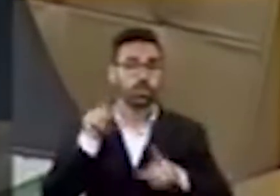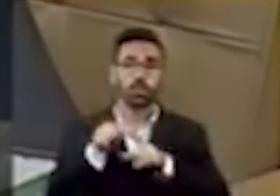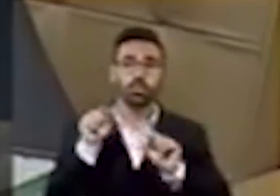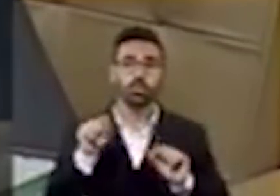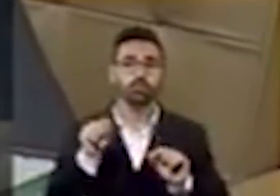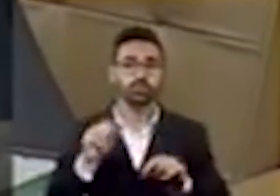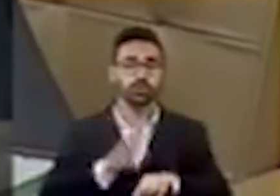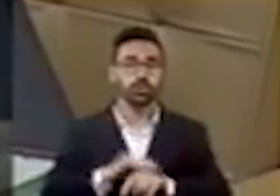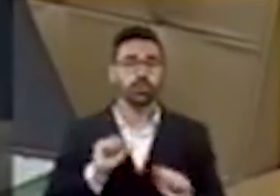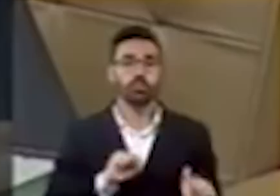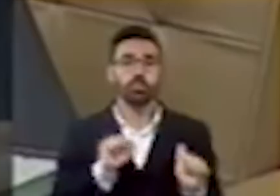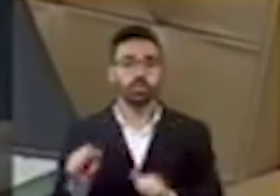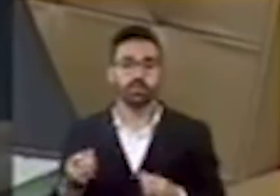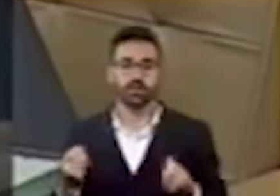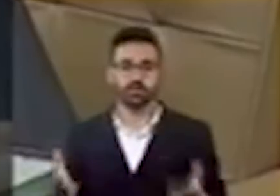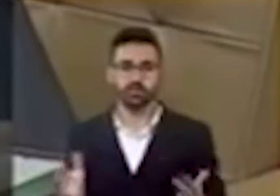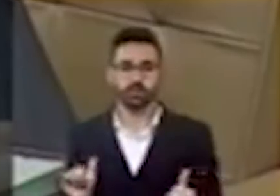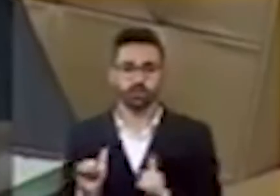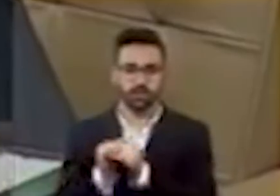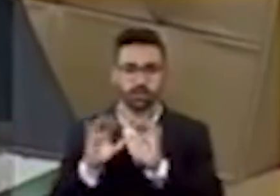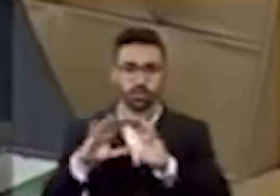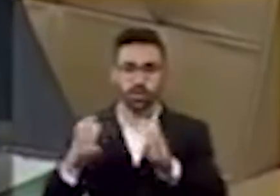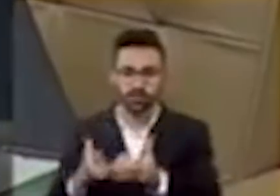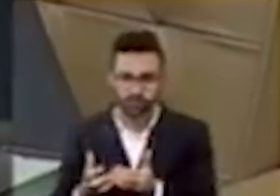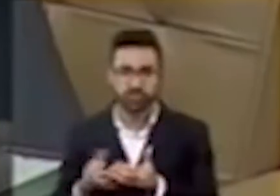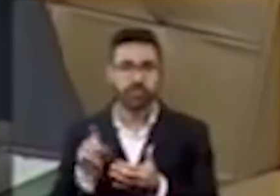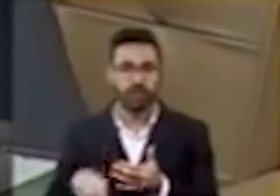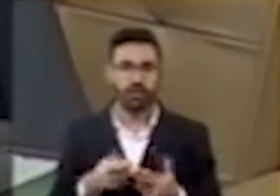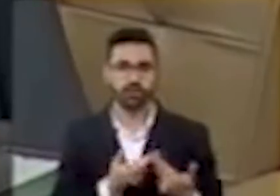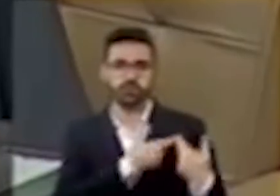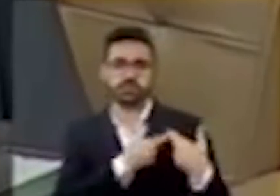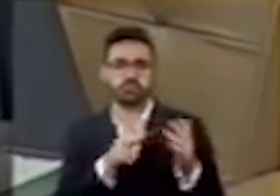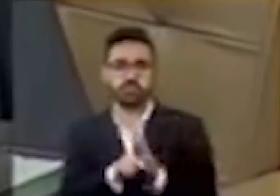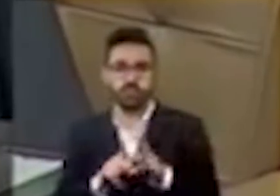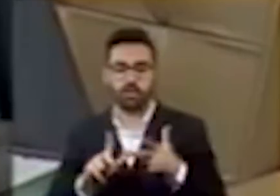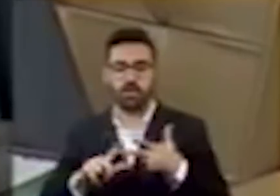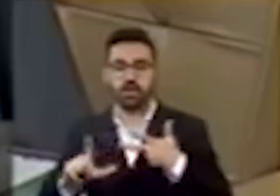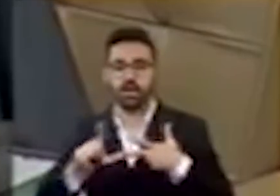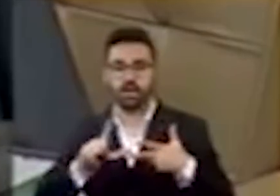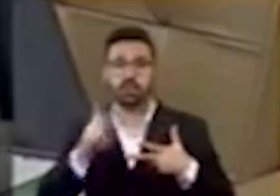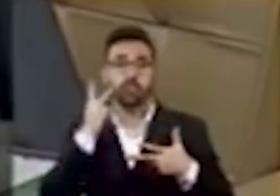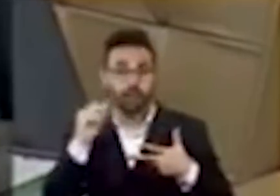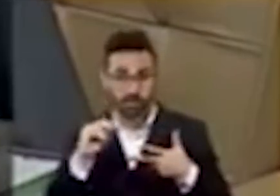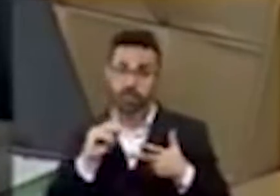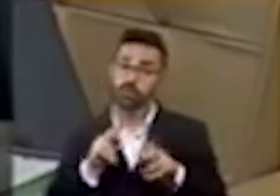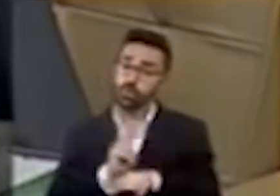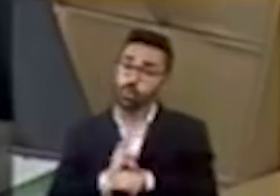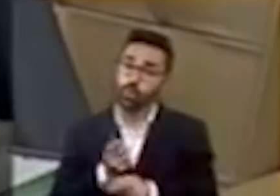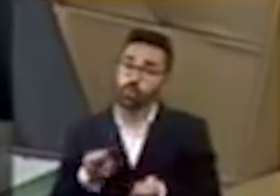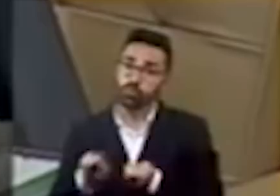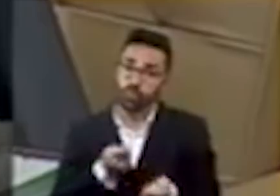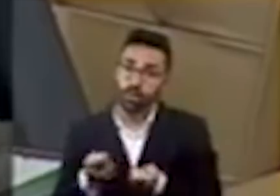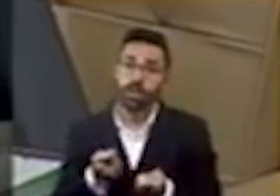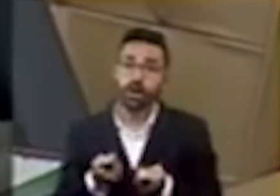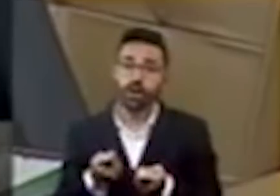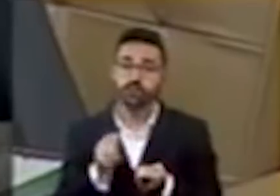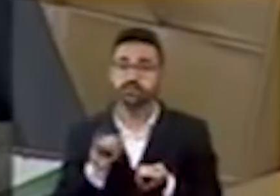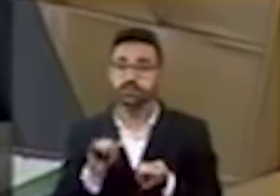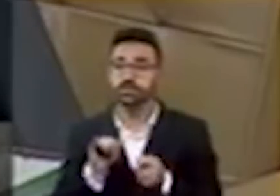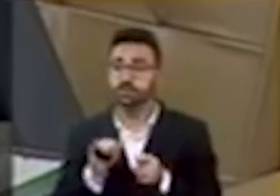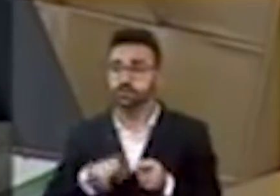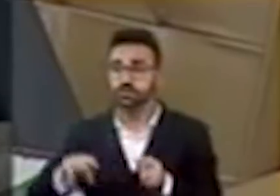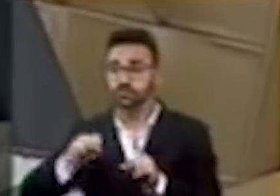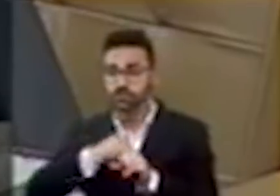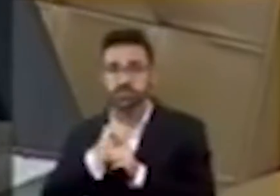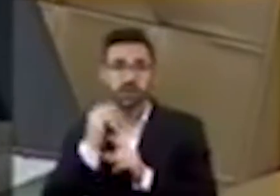poder de conceder indulto coletivo para o poder legislativo, para maior controle da legitimidade democrática, são resultado